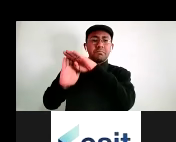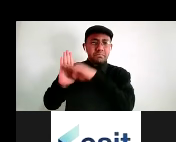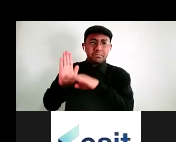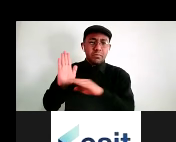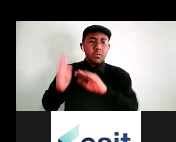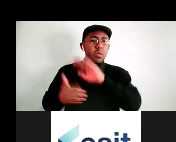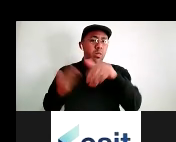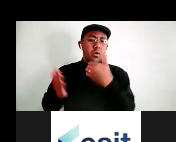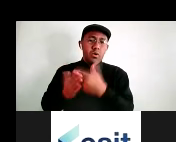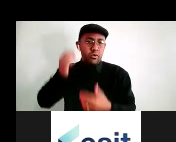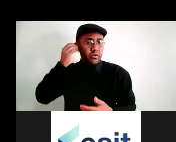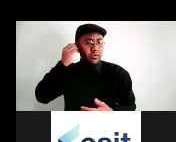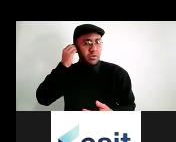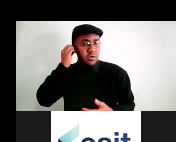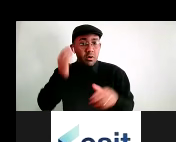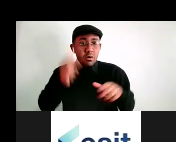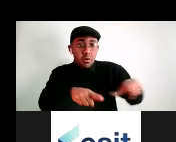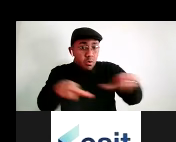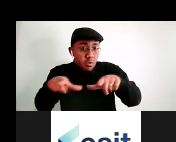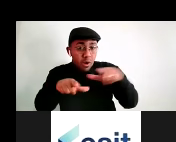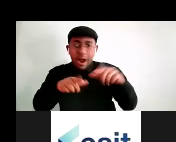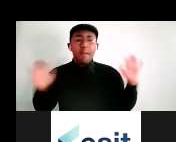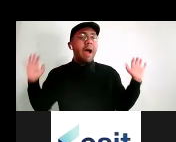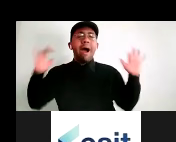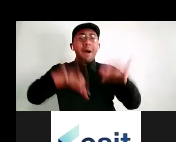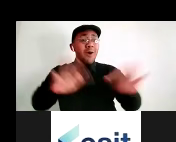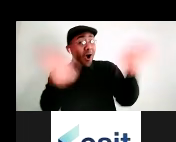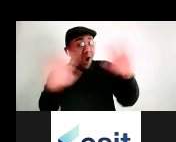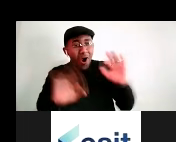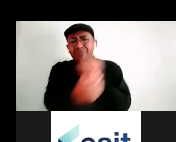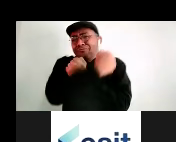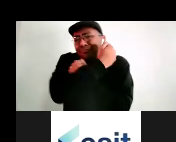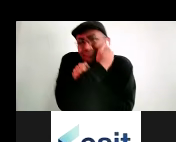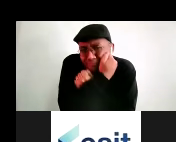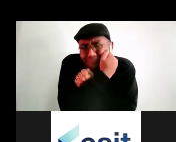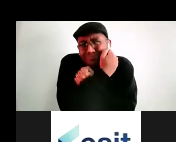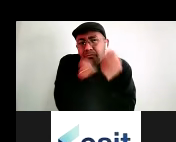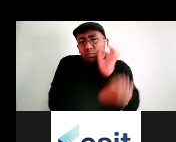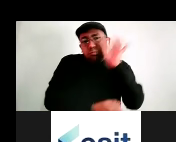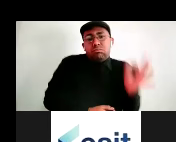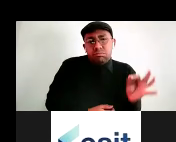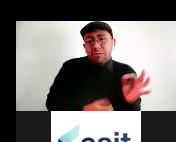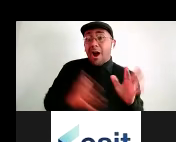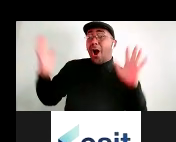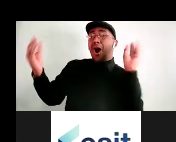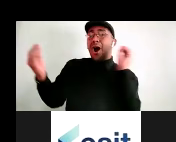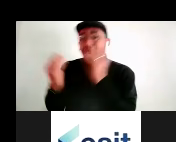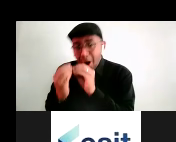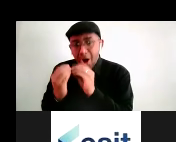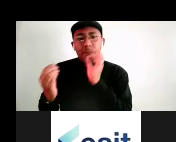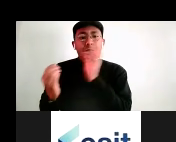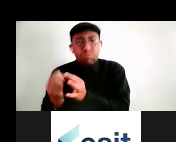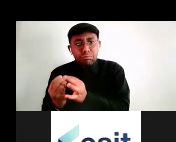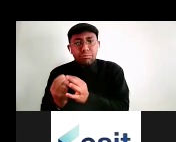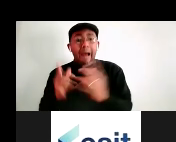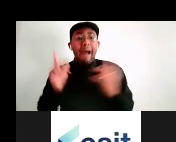há contatos próximos, a doença pode transmitir por contato. Deve poder reconhecer esses sintomas e deve saber que deve